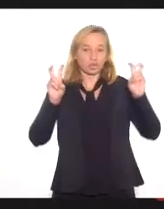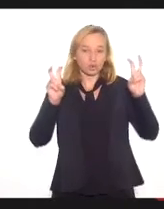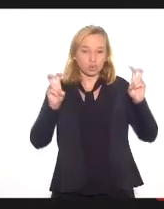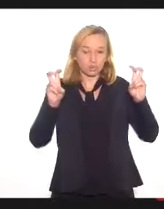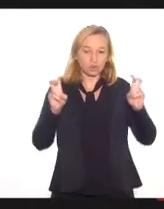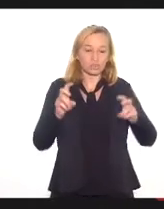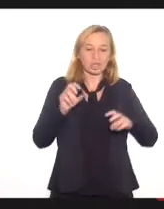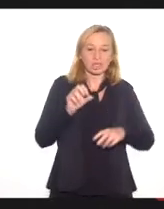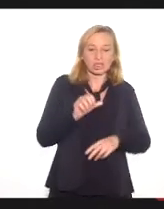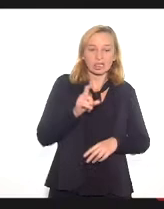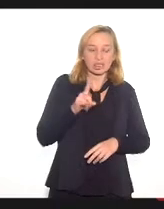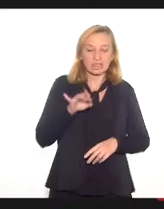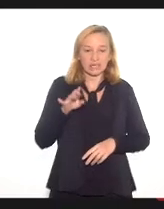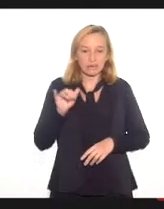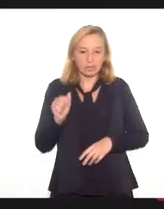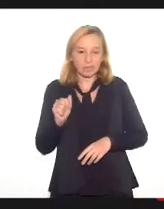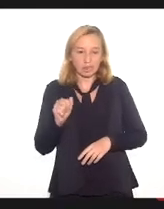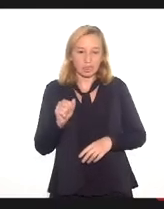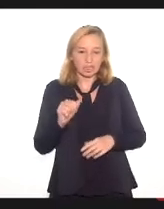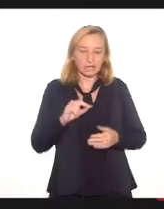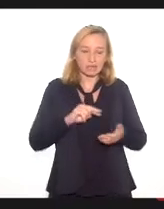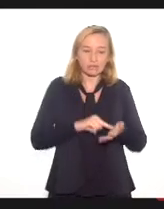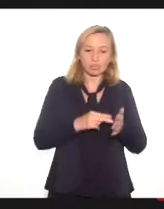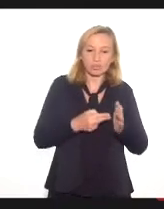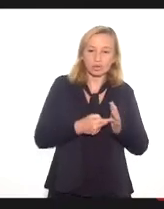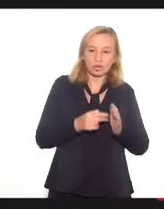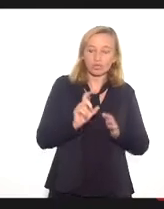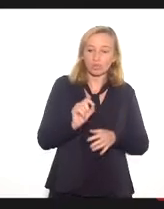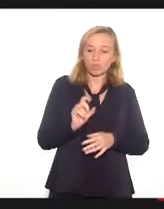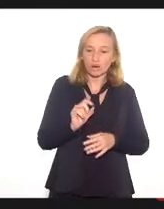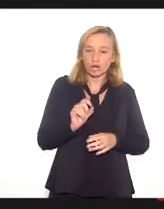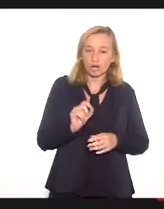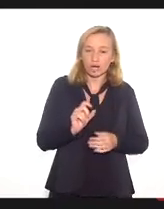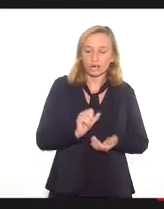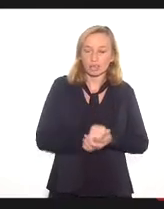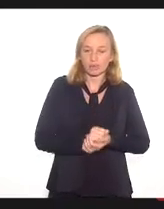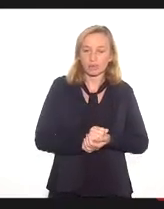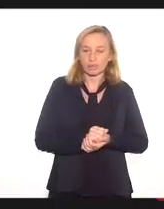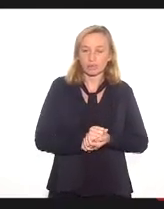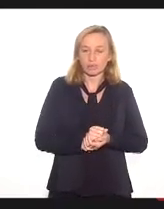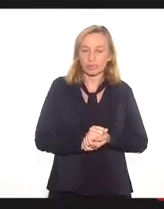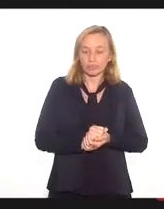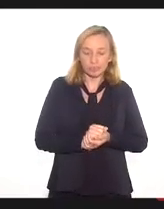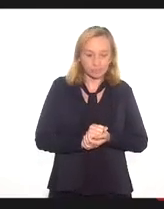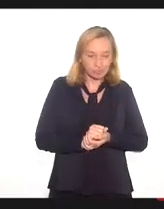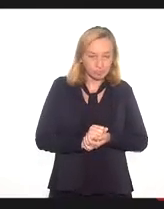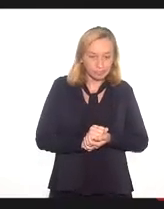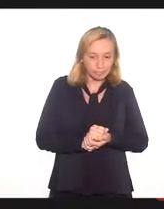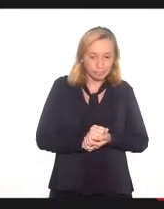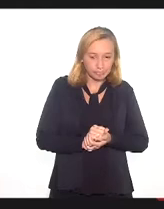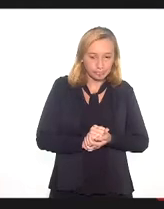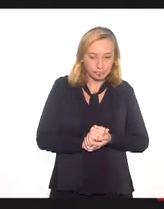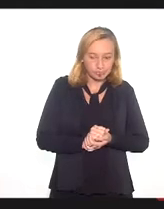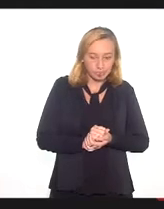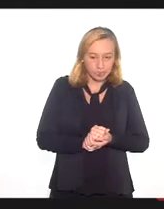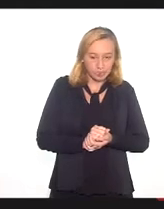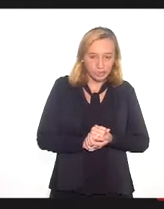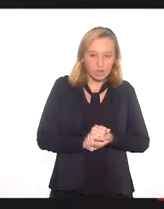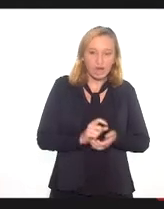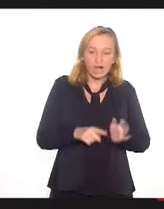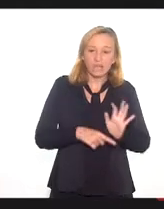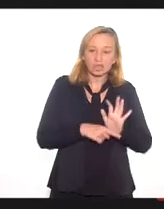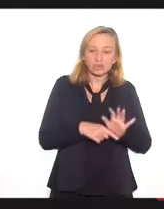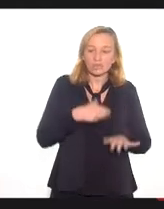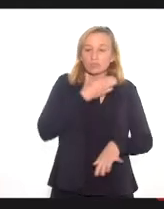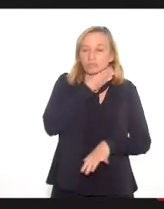sindemia se refere a você botar o SUS fortalecido, se refere a reverter a crise urbana